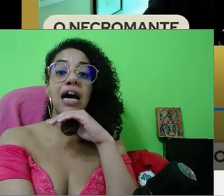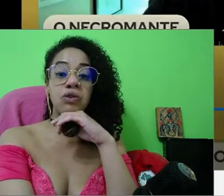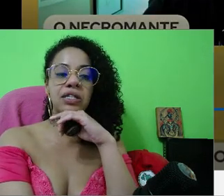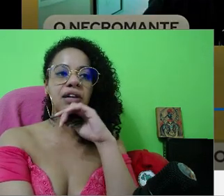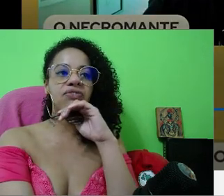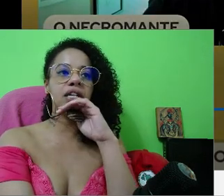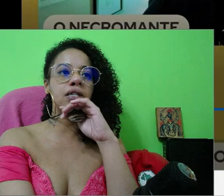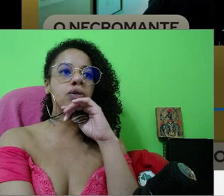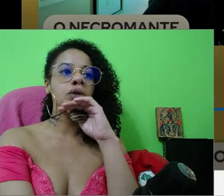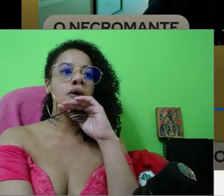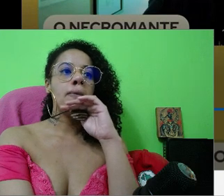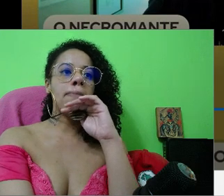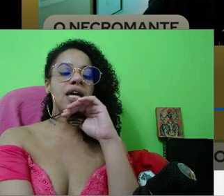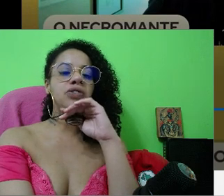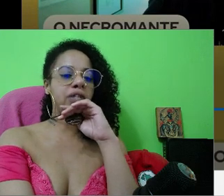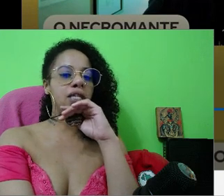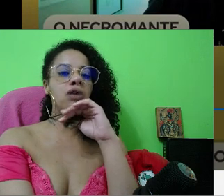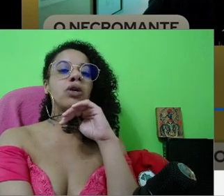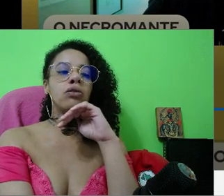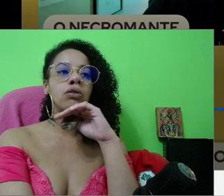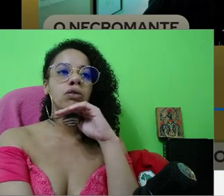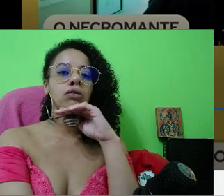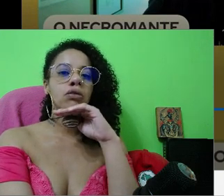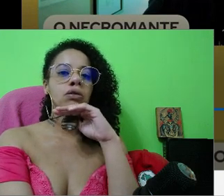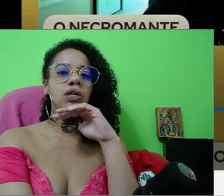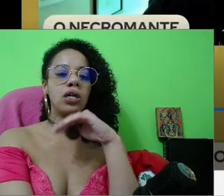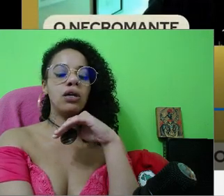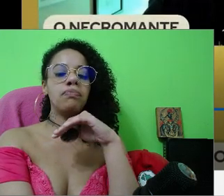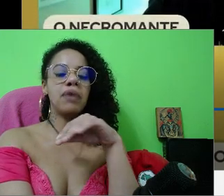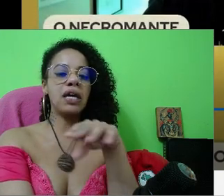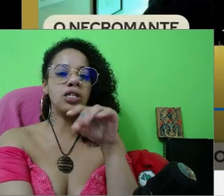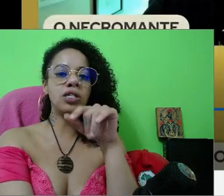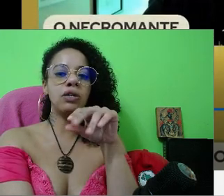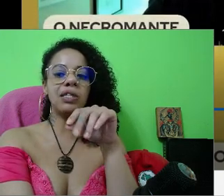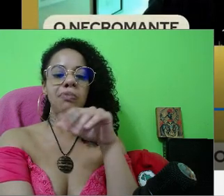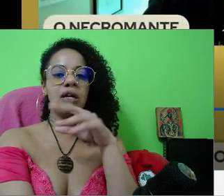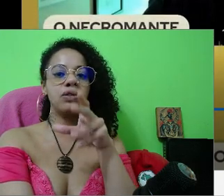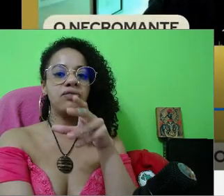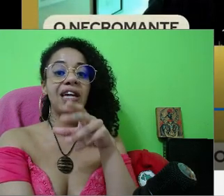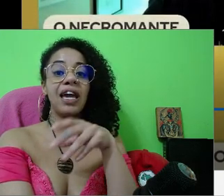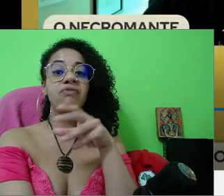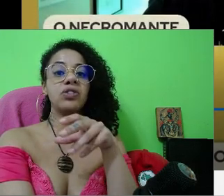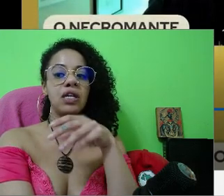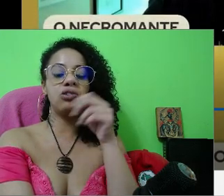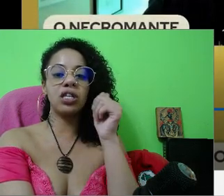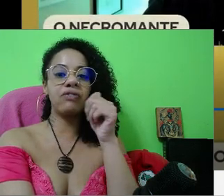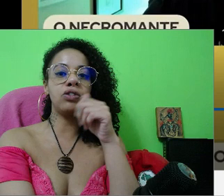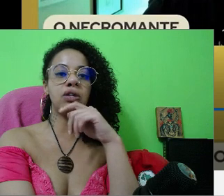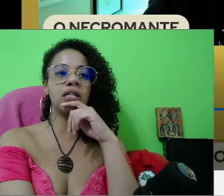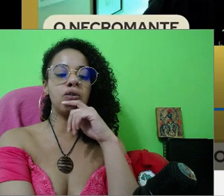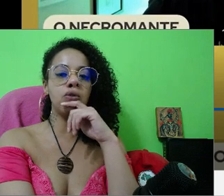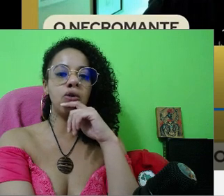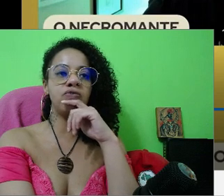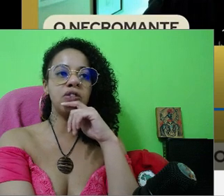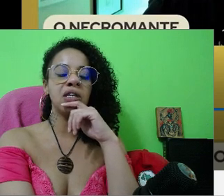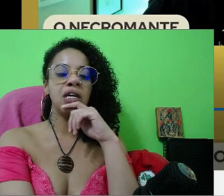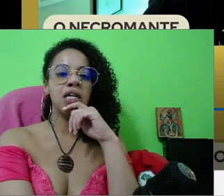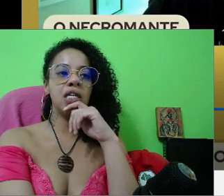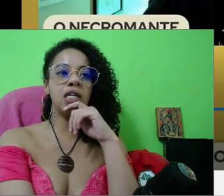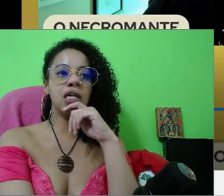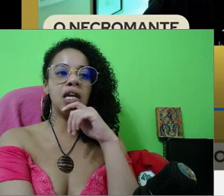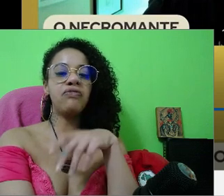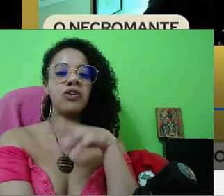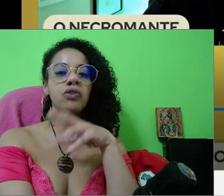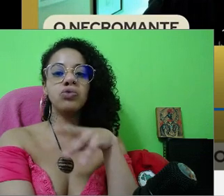validar o que você tá falando mas fica tranquilo que bem antes de eu saber inclusive quem é você eu já tava trocando ideia com